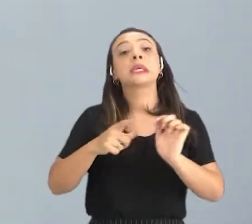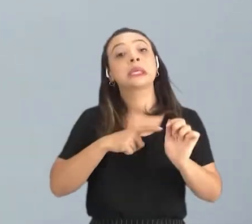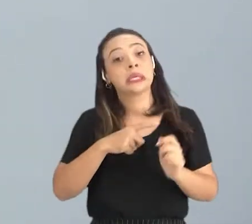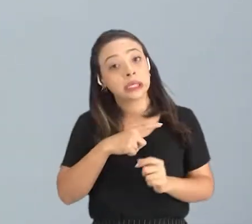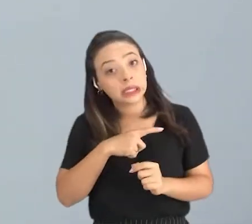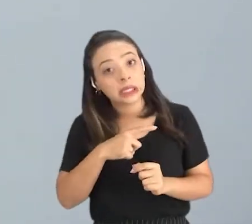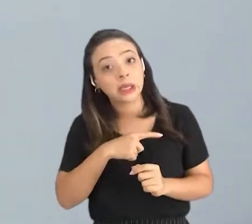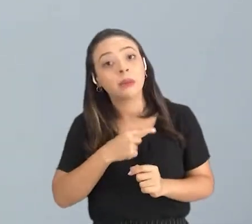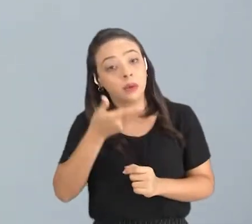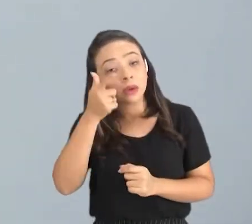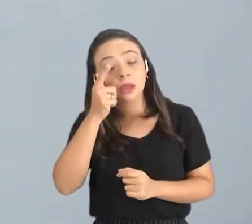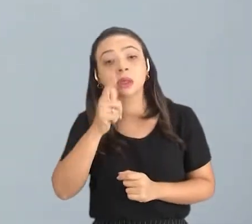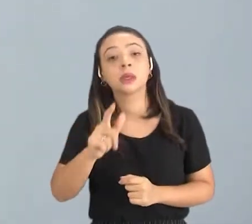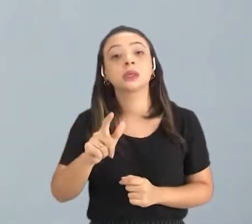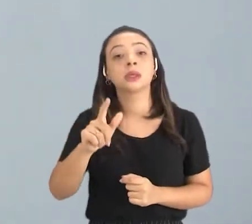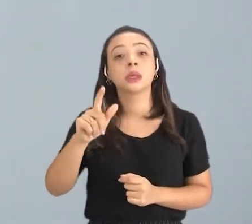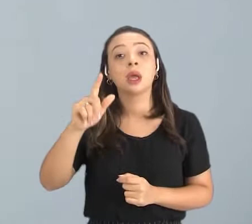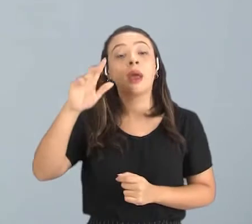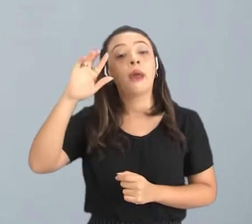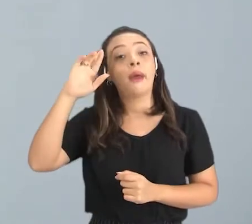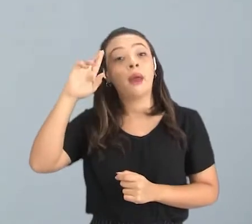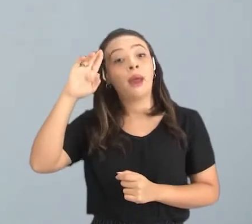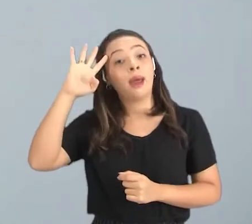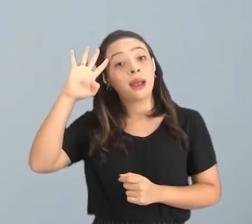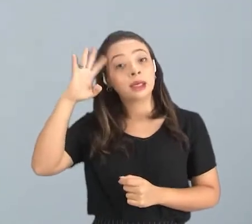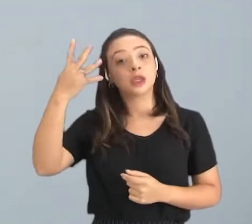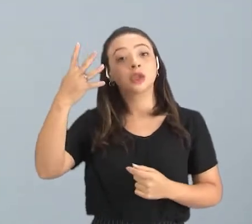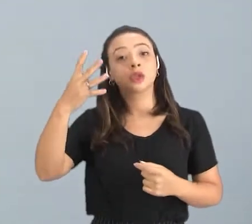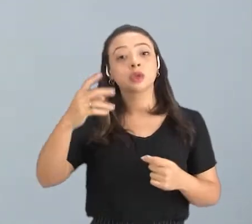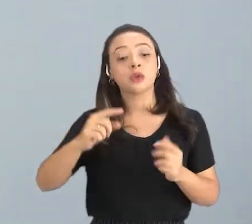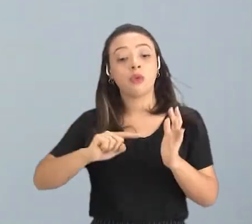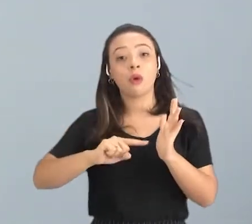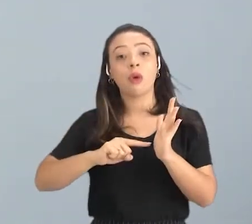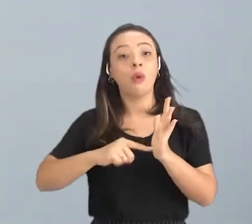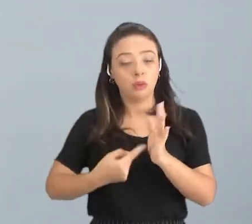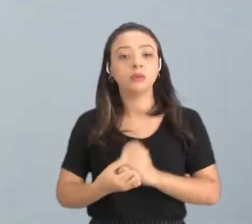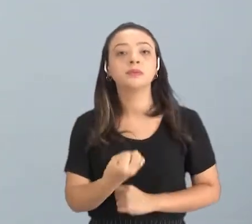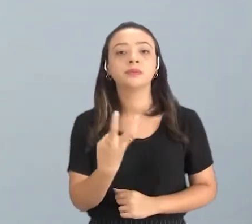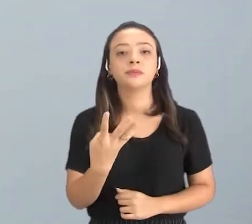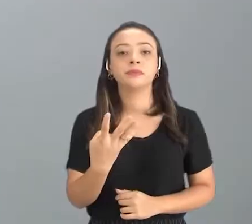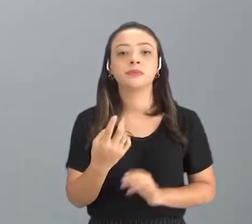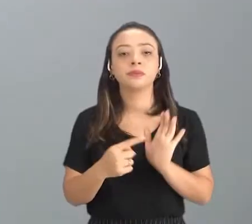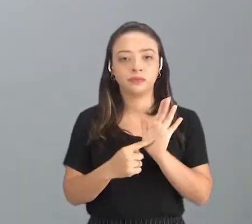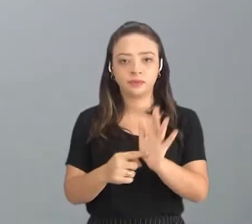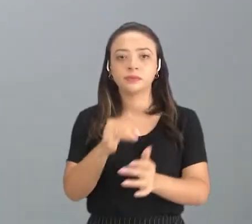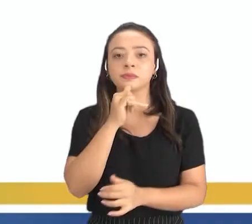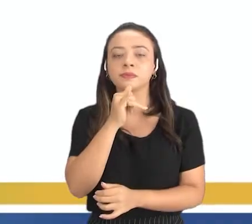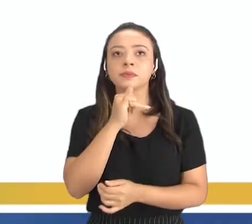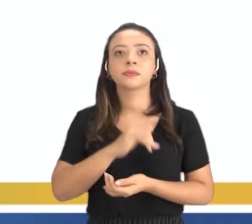Aí na resolução de uma questão de contagem desse tipo. Então, vamos lá acompanhar esse exemplo?